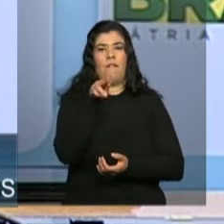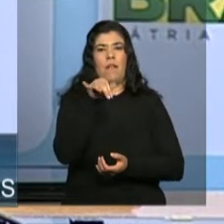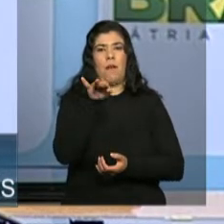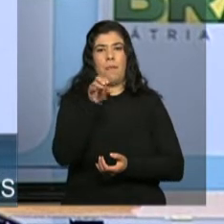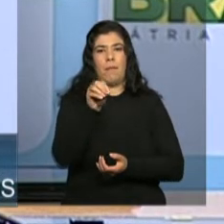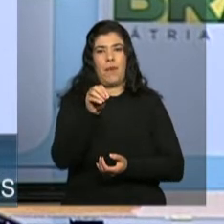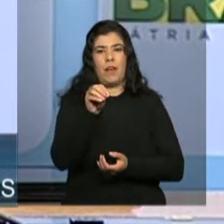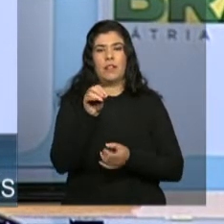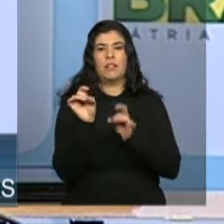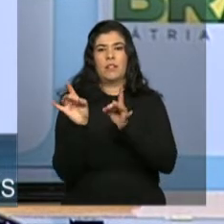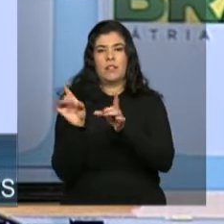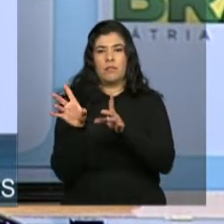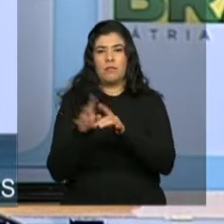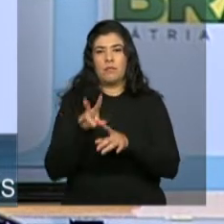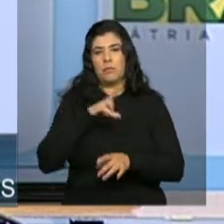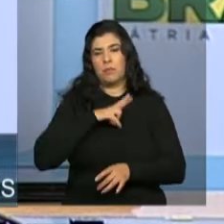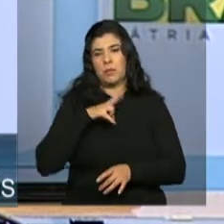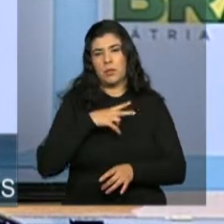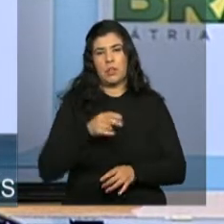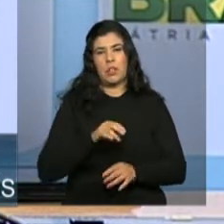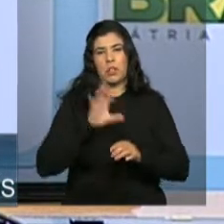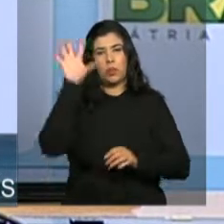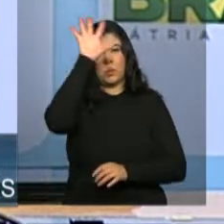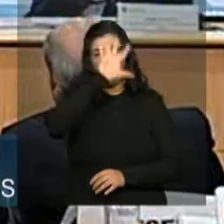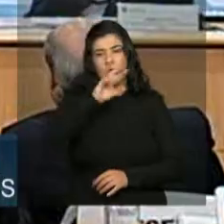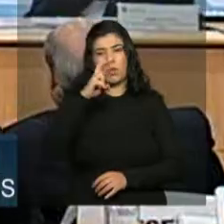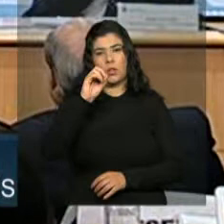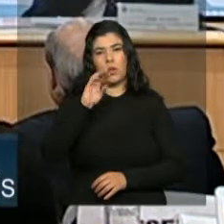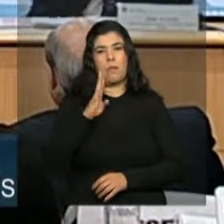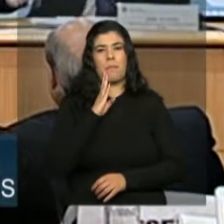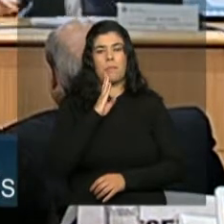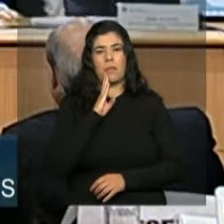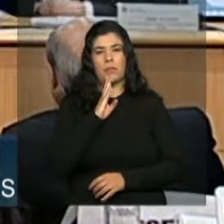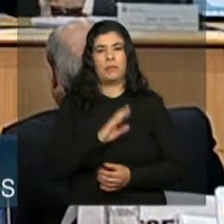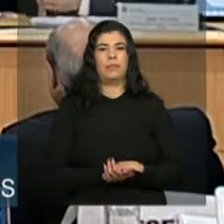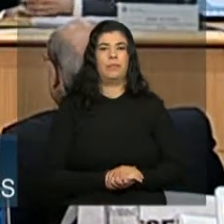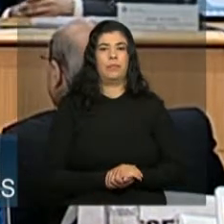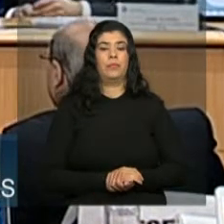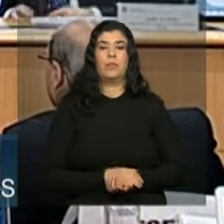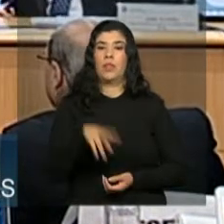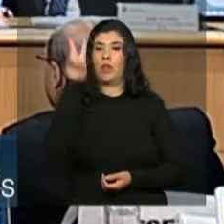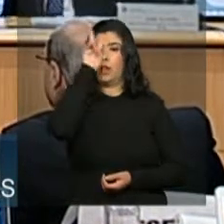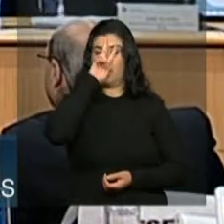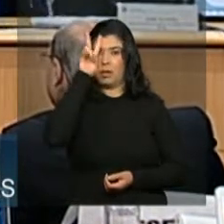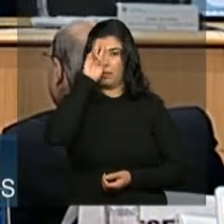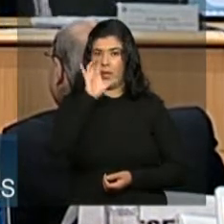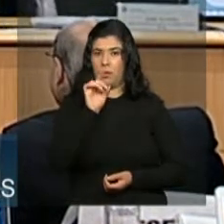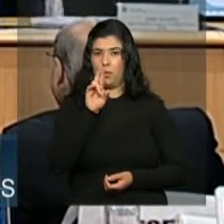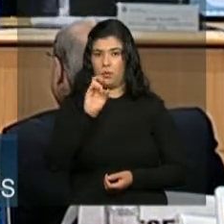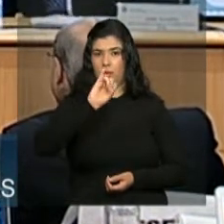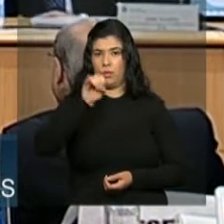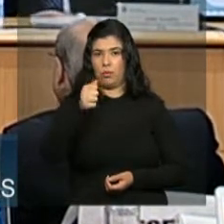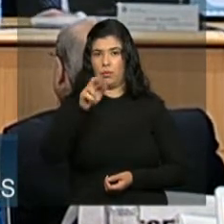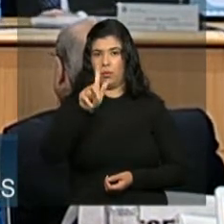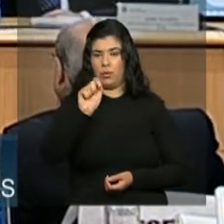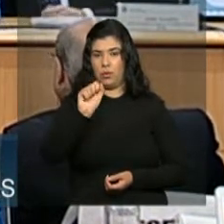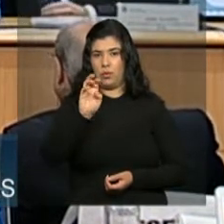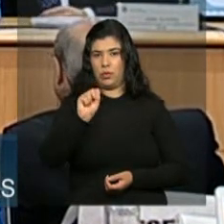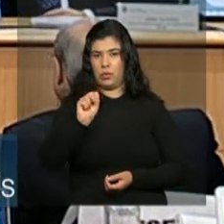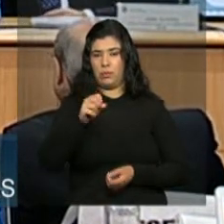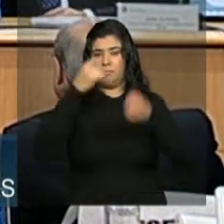aproximadamente então e lembrando sempre aquele que Doutor Jarbas disse no começo da